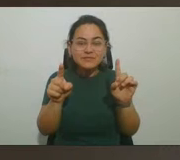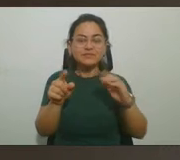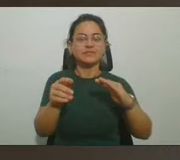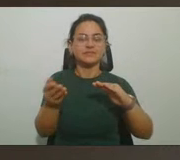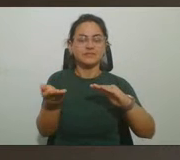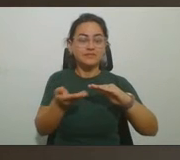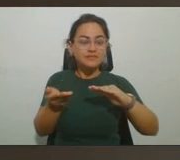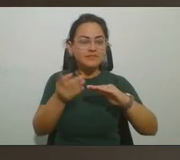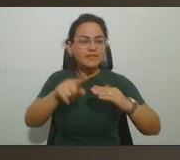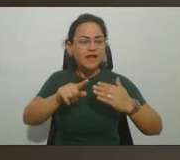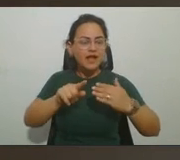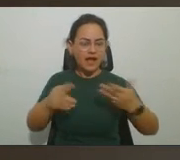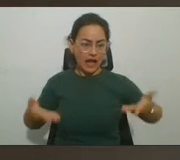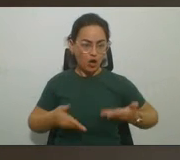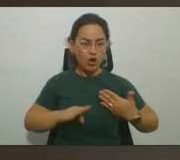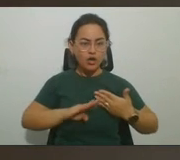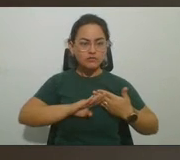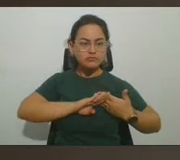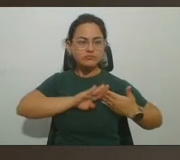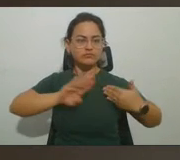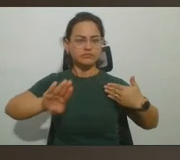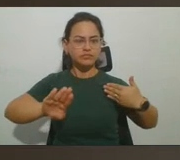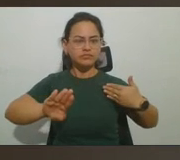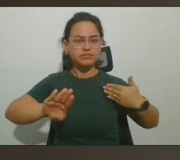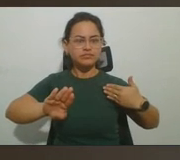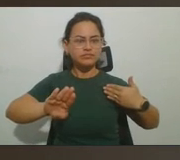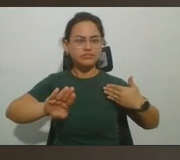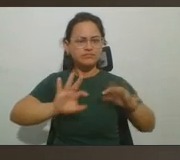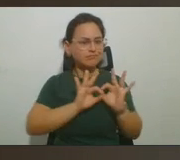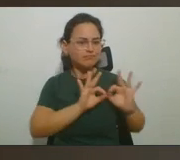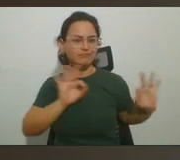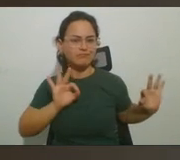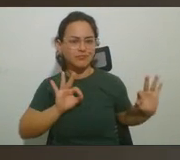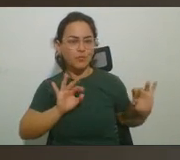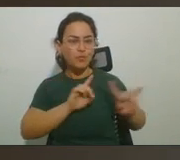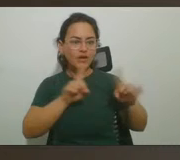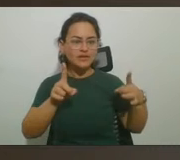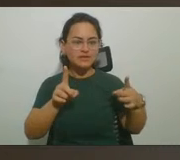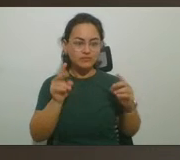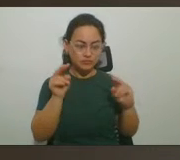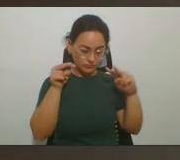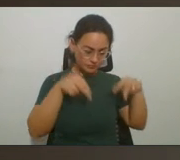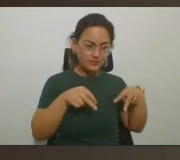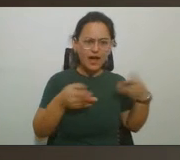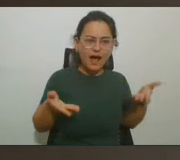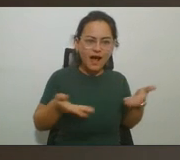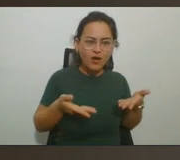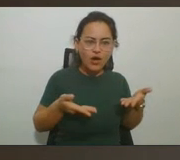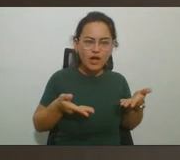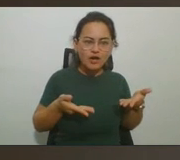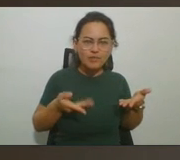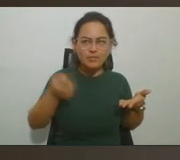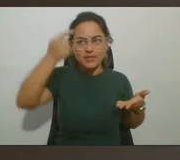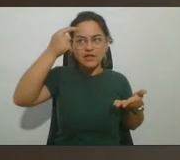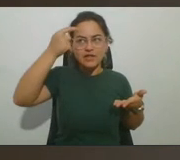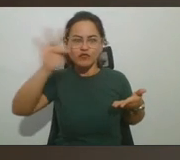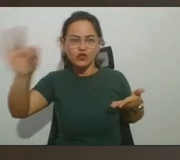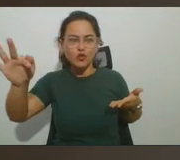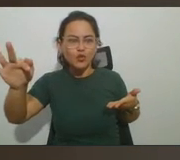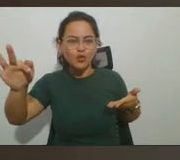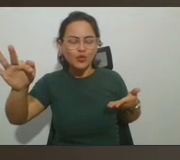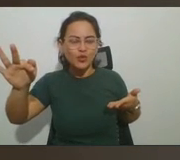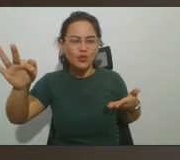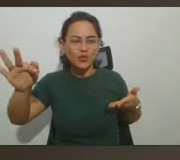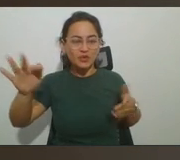afastar-se do agora, porém com os olhos fixos neste aqui. E mais, sem deixar-se